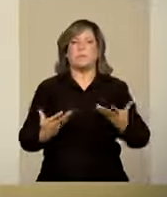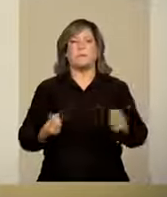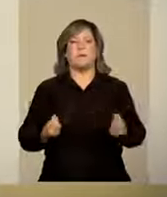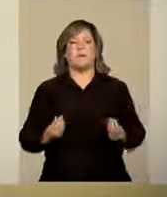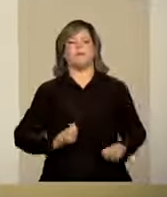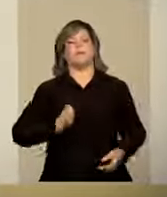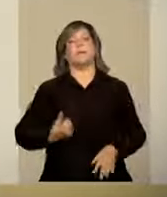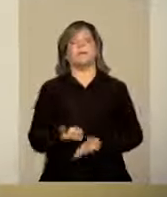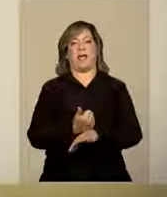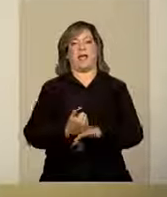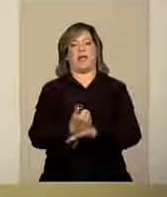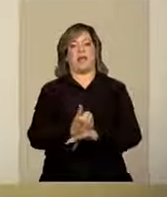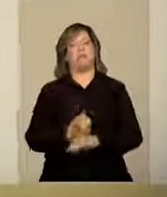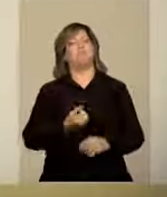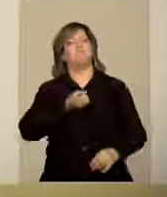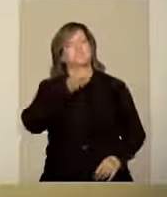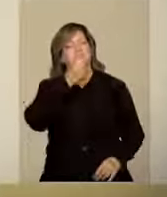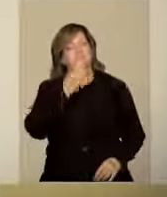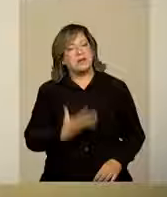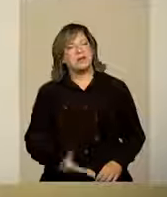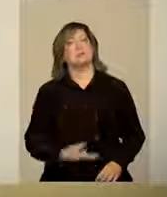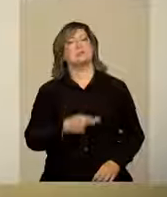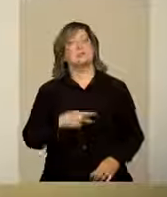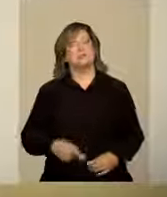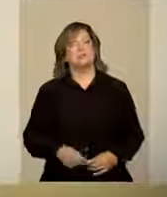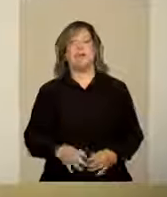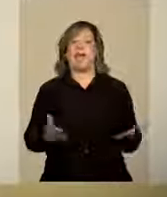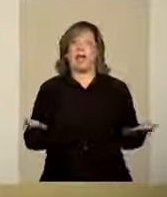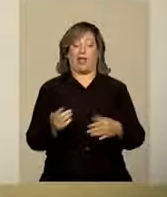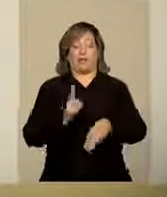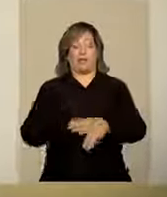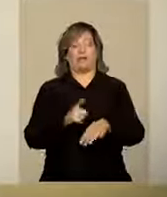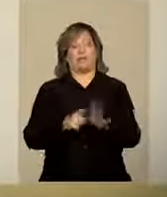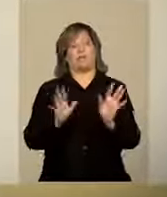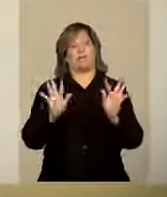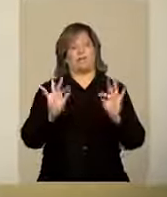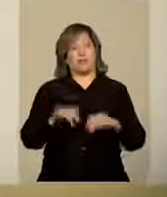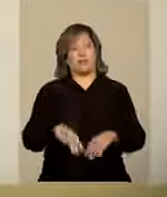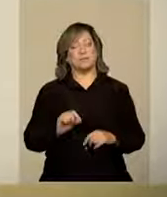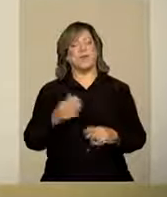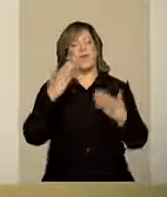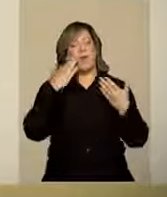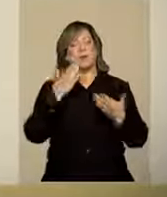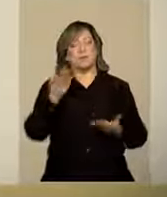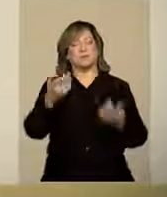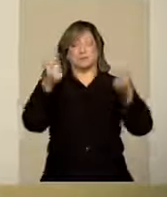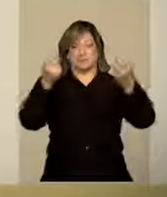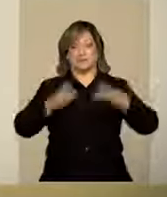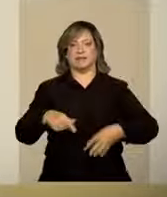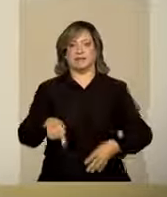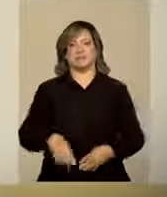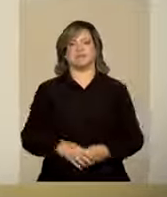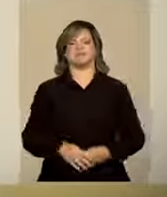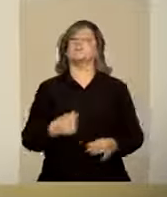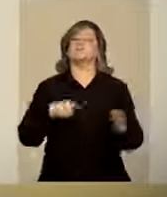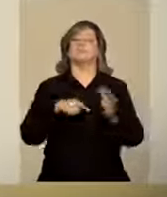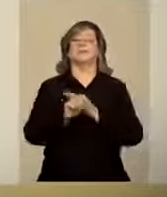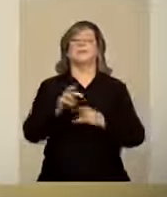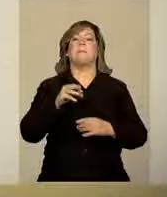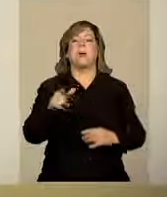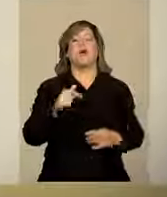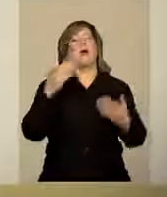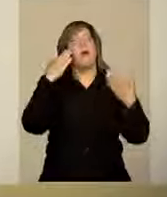uma vida melhor muito bom presidenta agora infelizmente o nosso tempo chegou ao fim obrigado por mais esse café Max